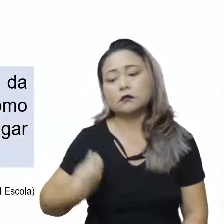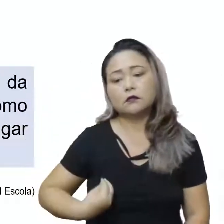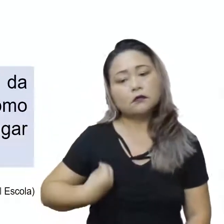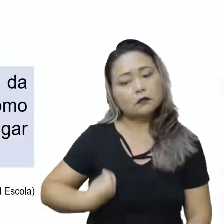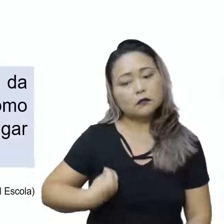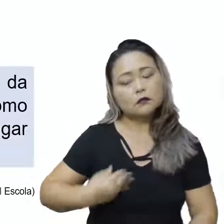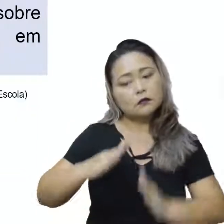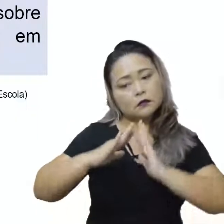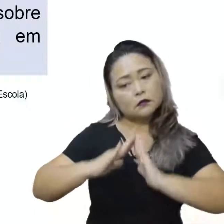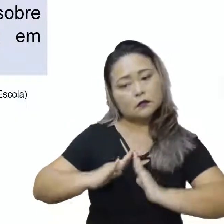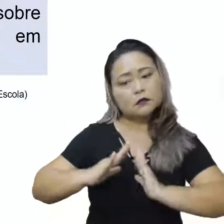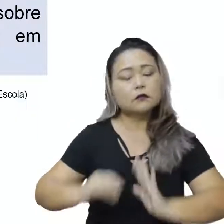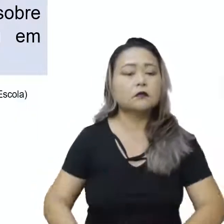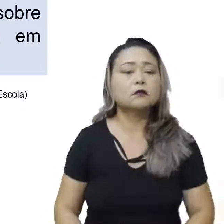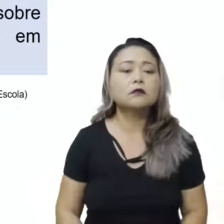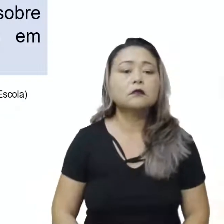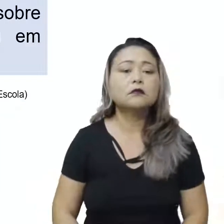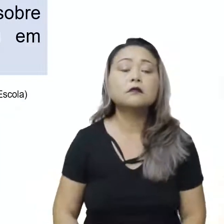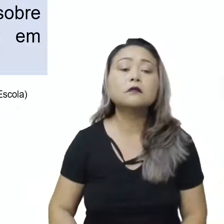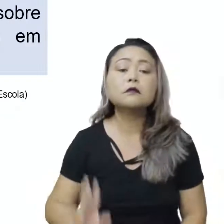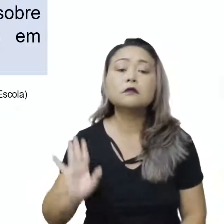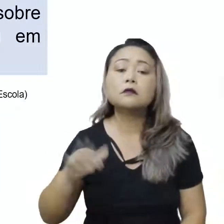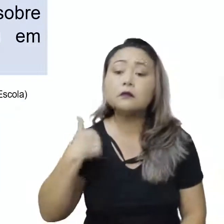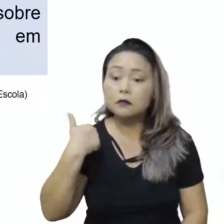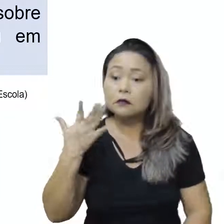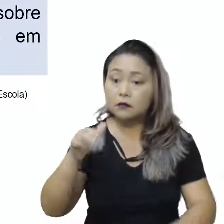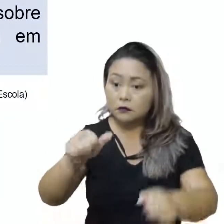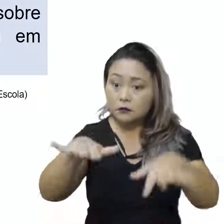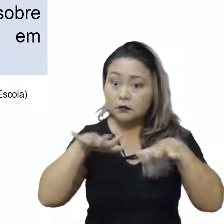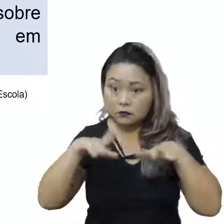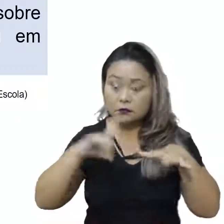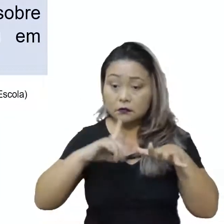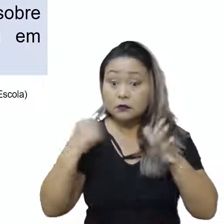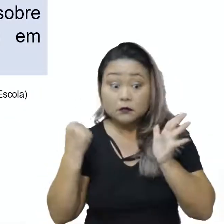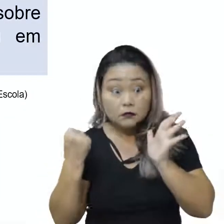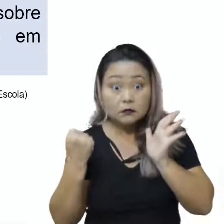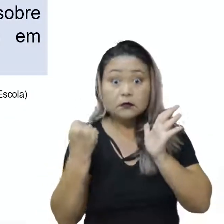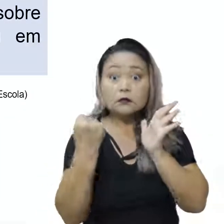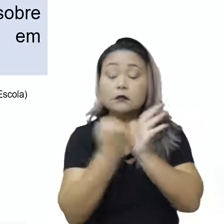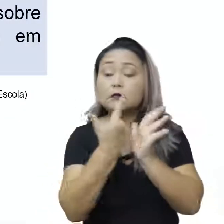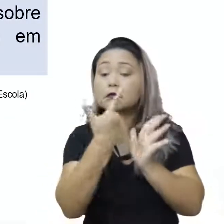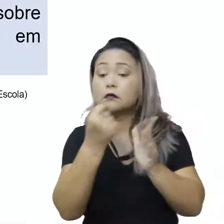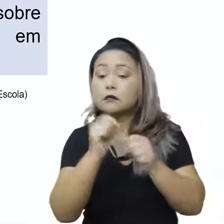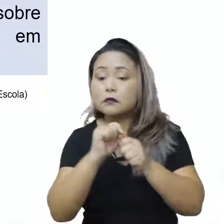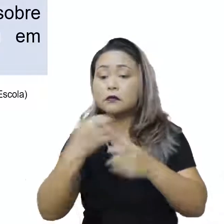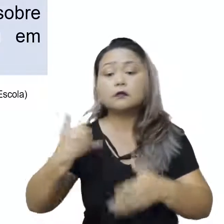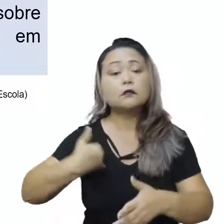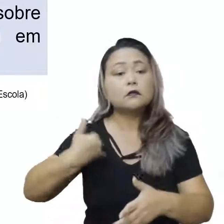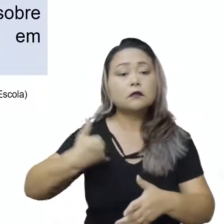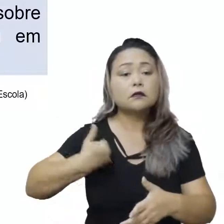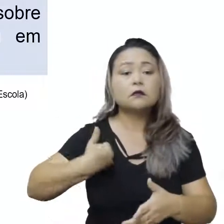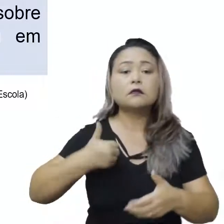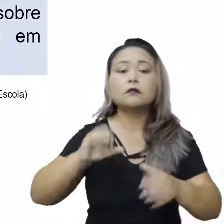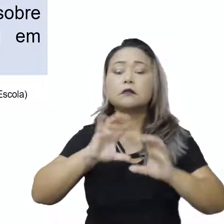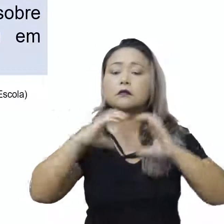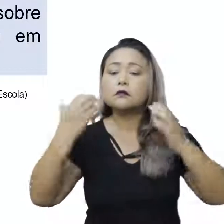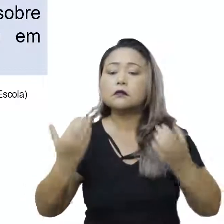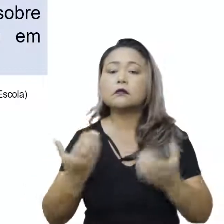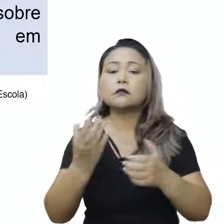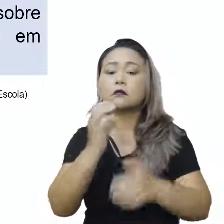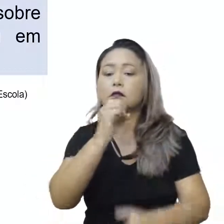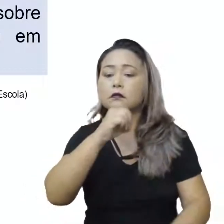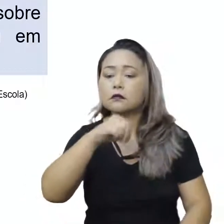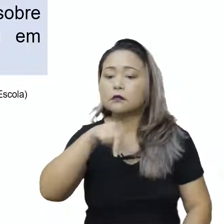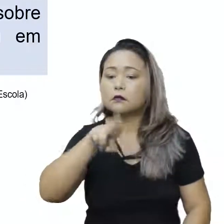para viver. Esse encontro marcou o 20º aniversário da Conferência da